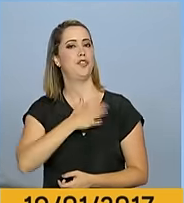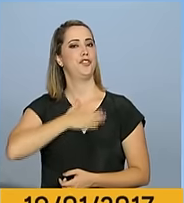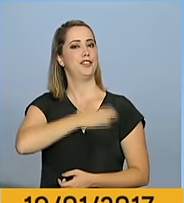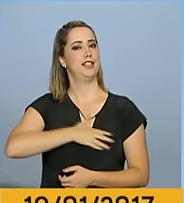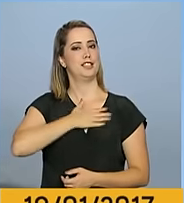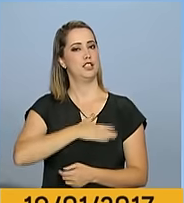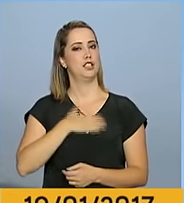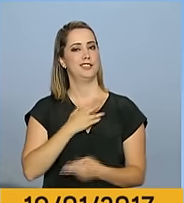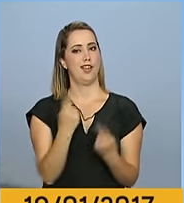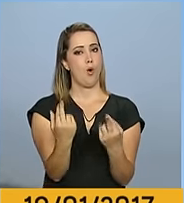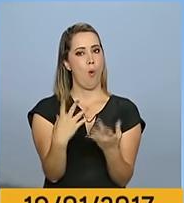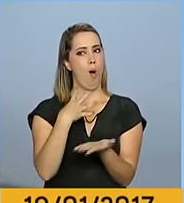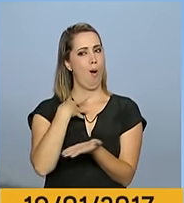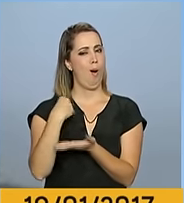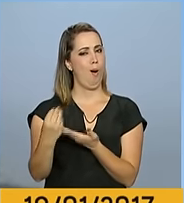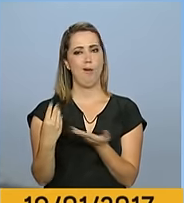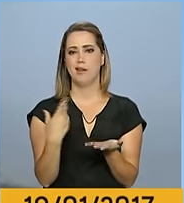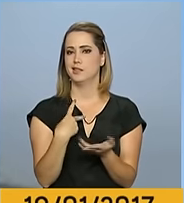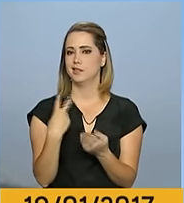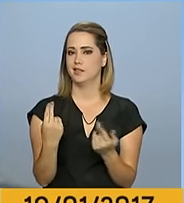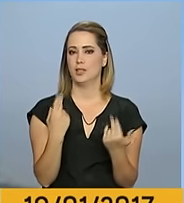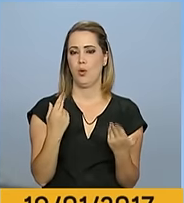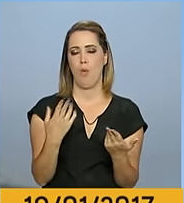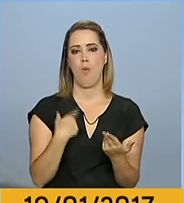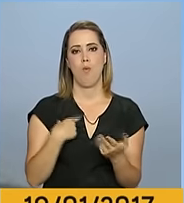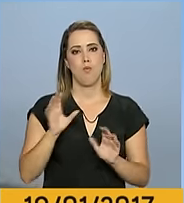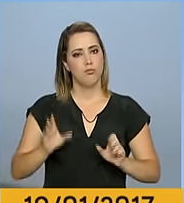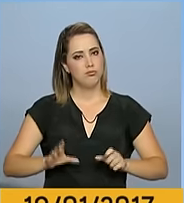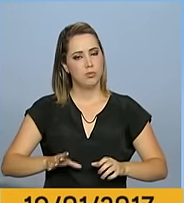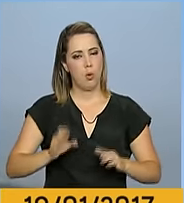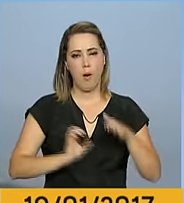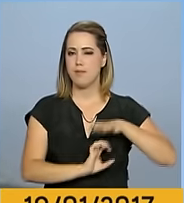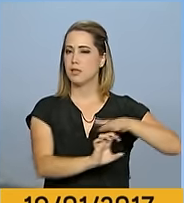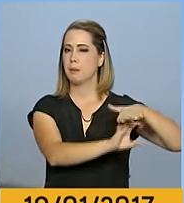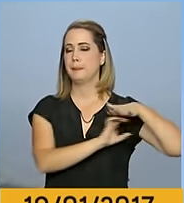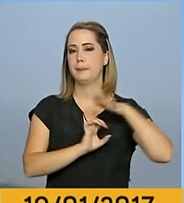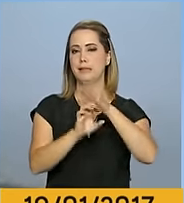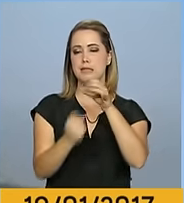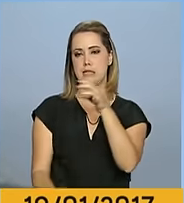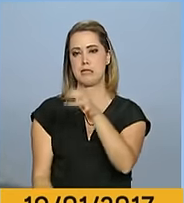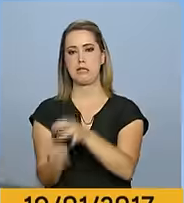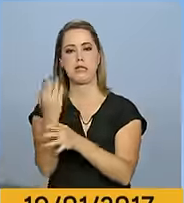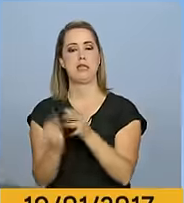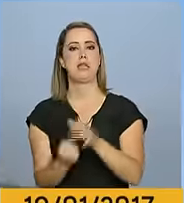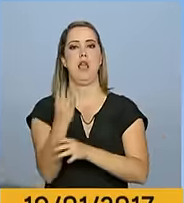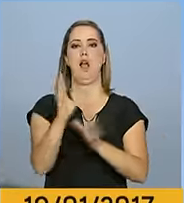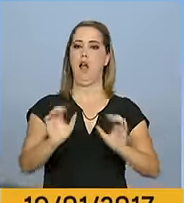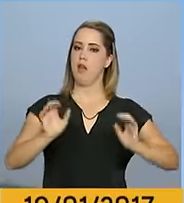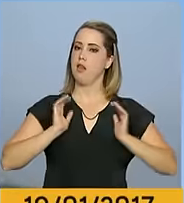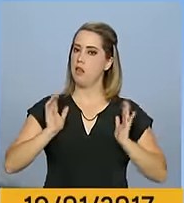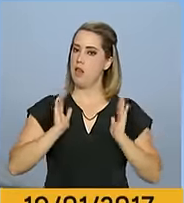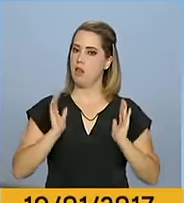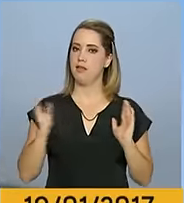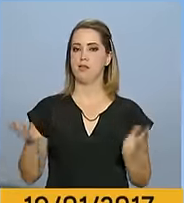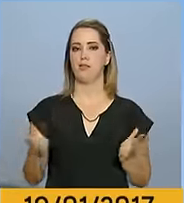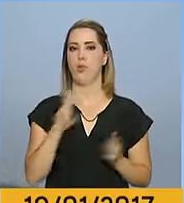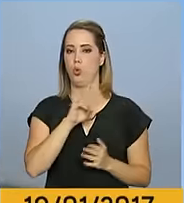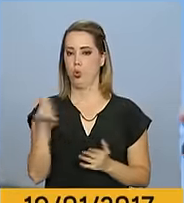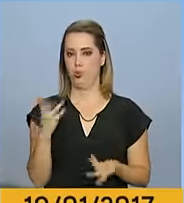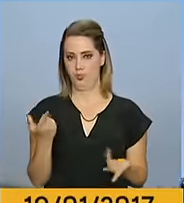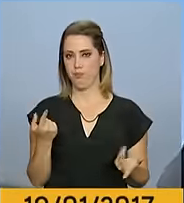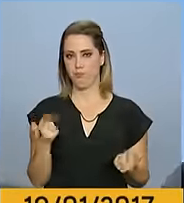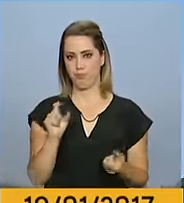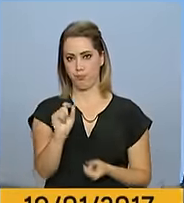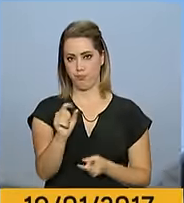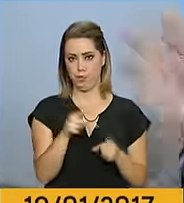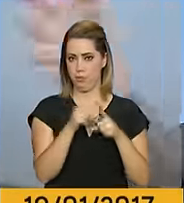com empreendedorismo, com vigor produtivo, com uma vocação para criar riquezas, né? E digo isto